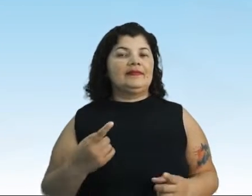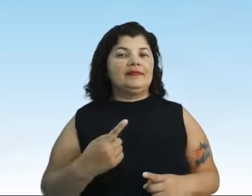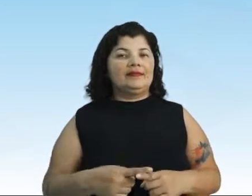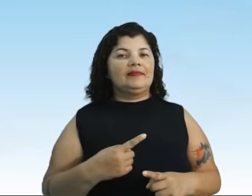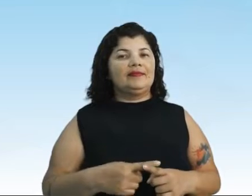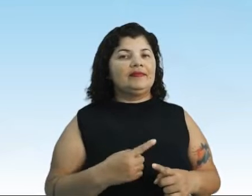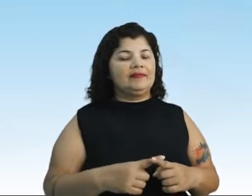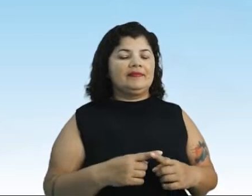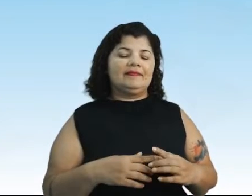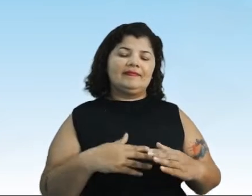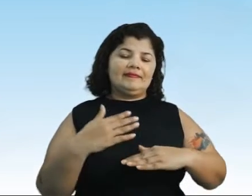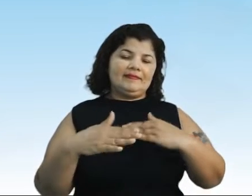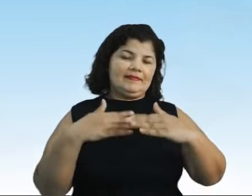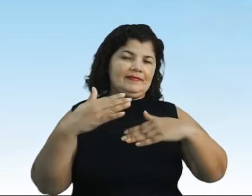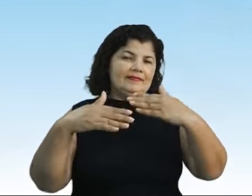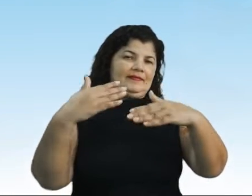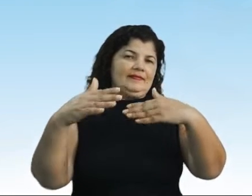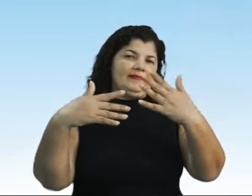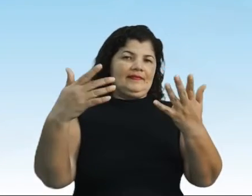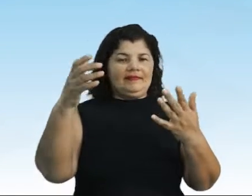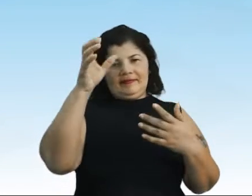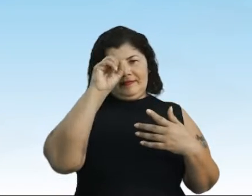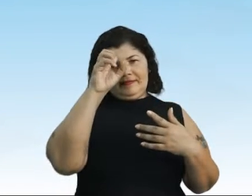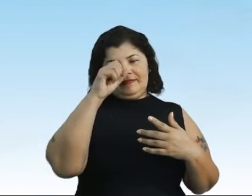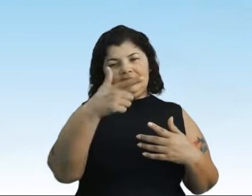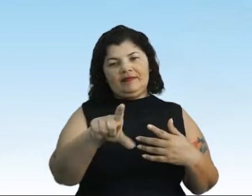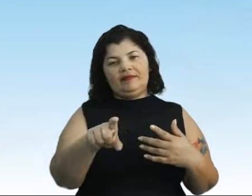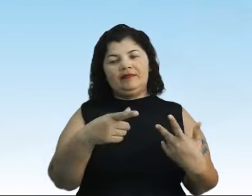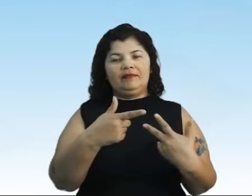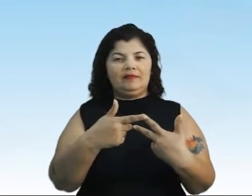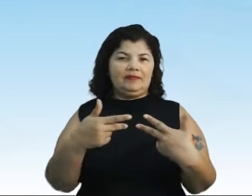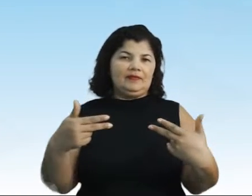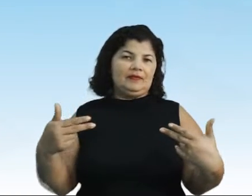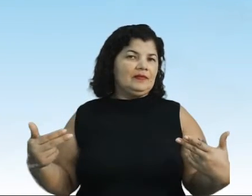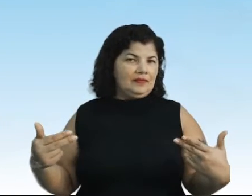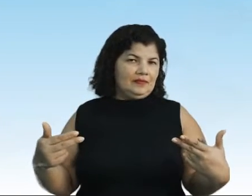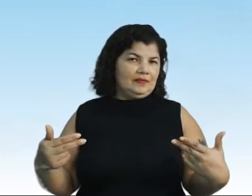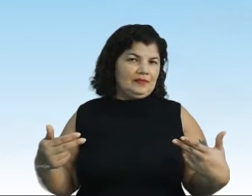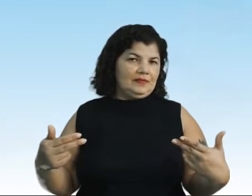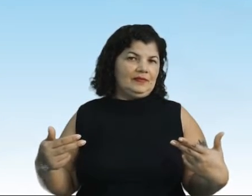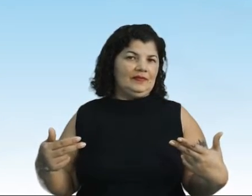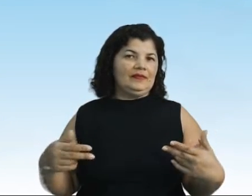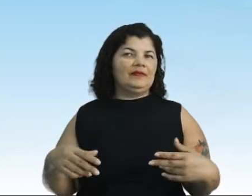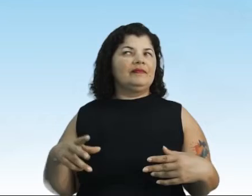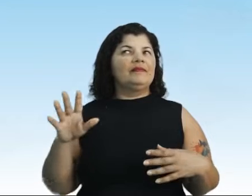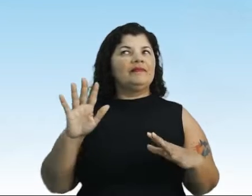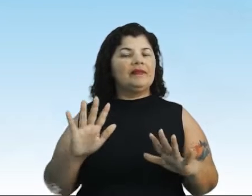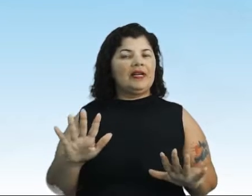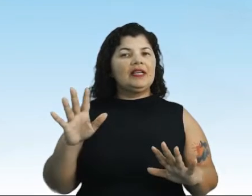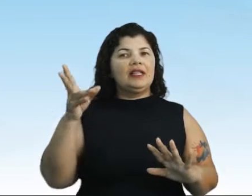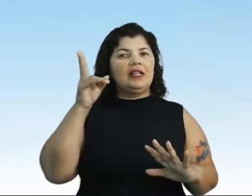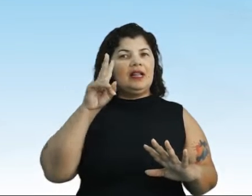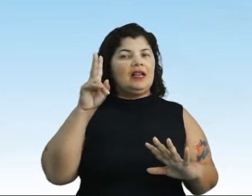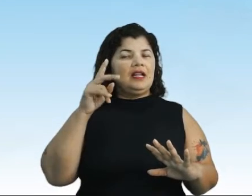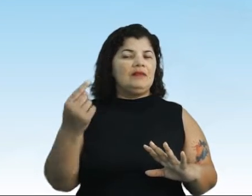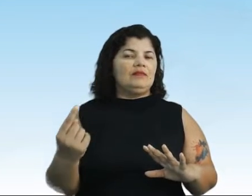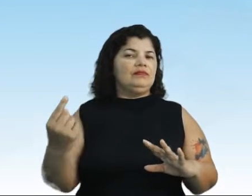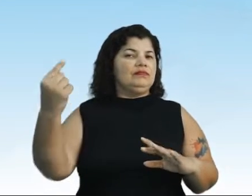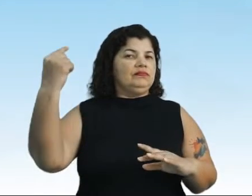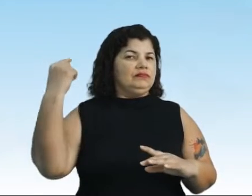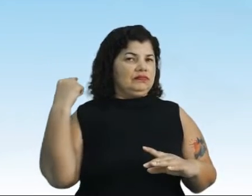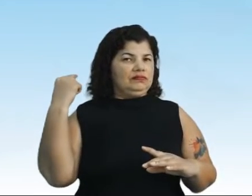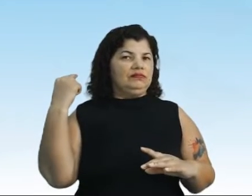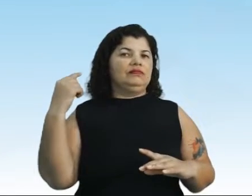tempo foi passando, foi tendo outras rotinas, e de repente a pessoa pode pegar isso de volta, mas ela se lembra que lá naquele